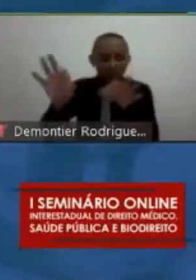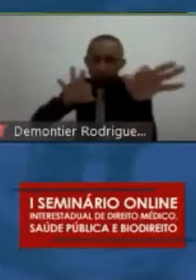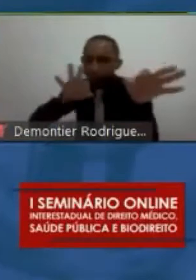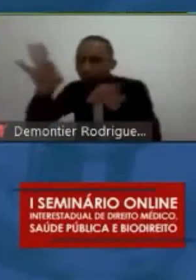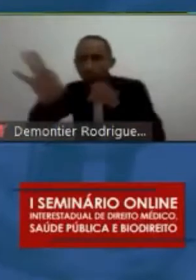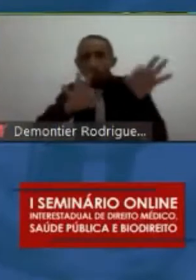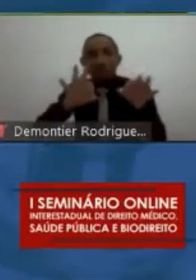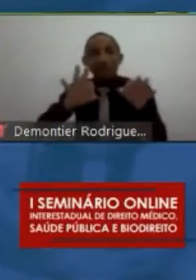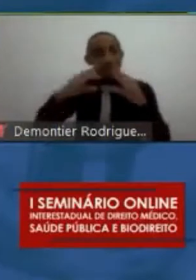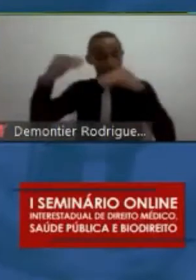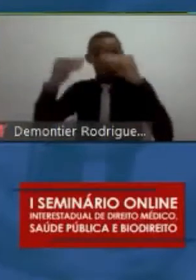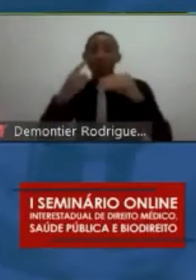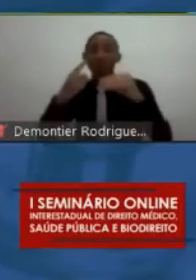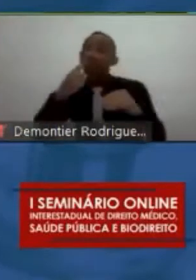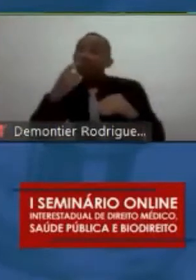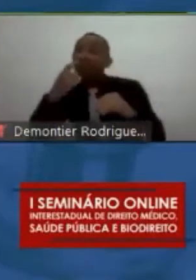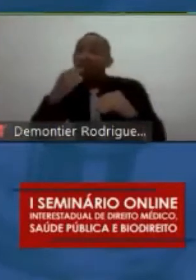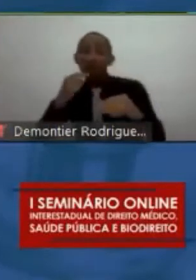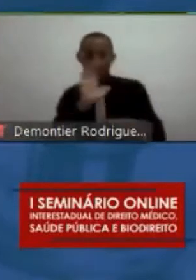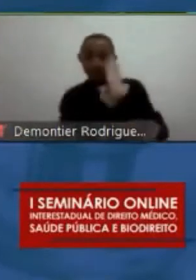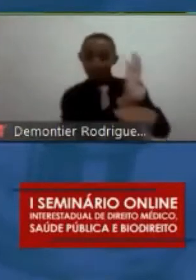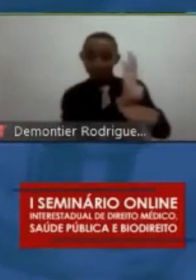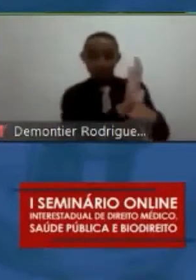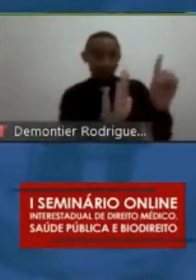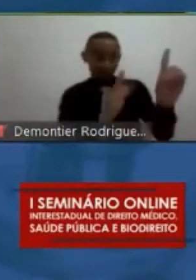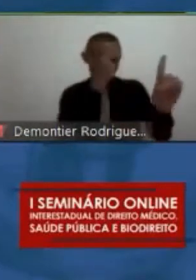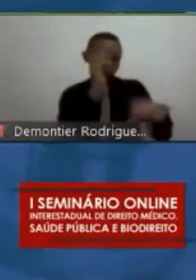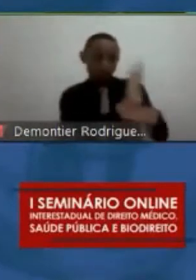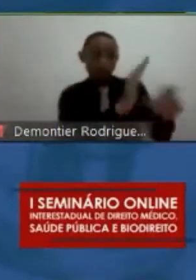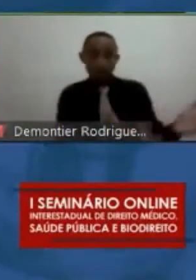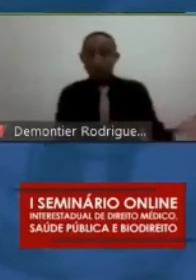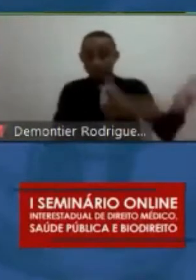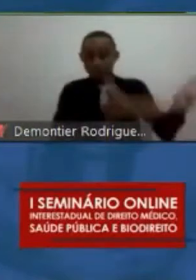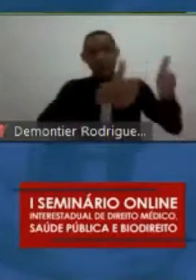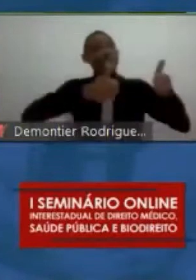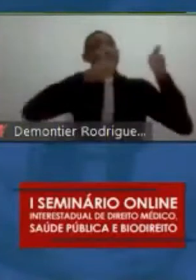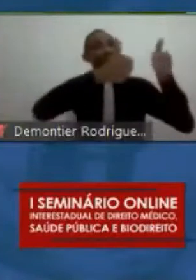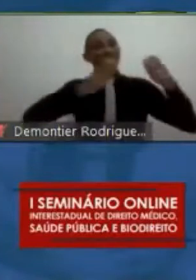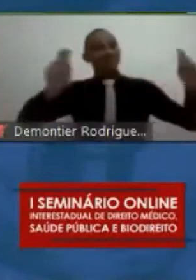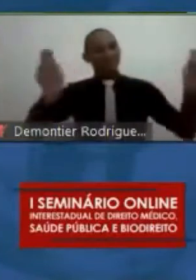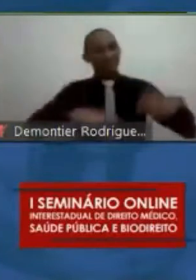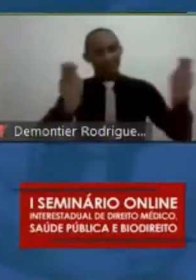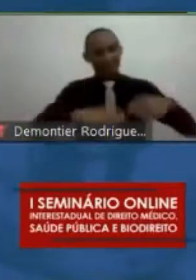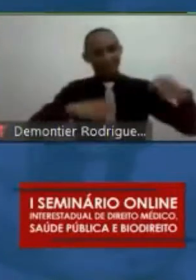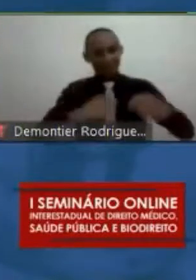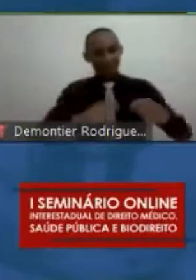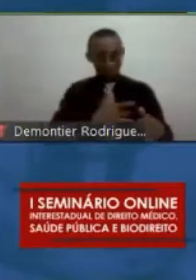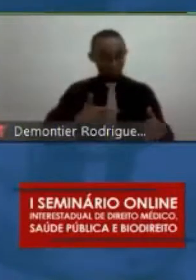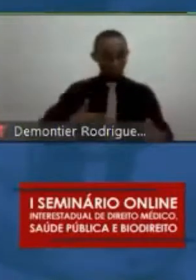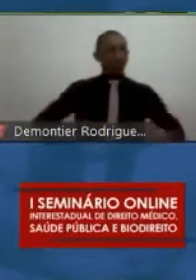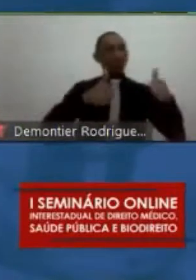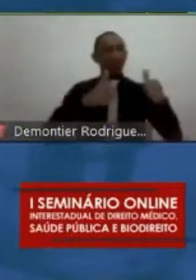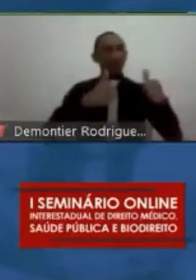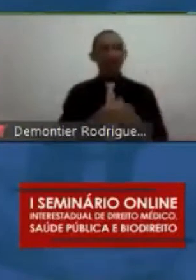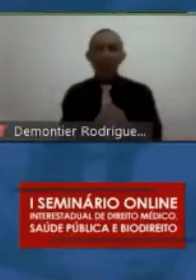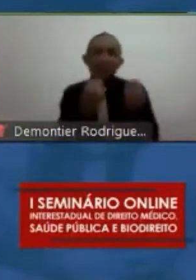o atendimento. E, com isso, também o benefício que esta melhora de processo adquiriria para a saúde.